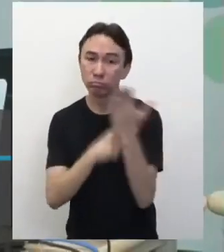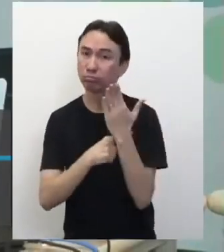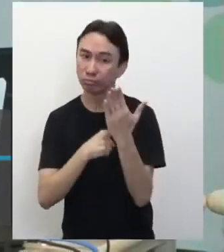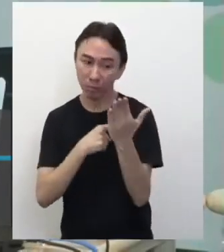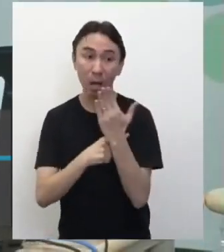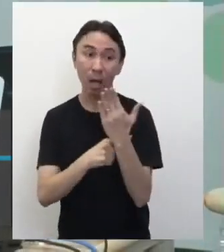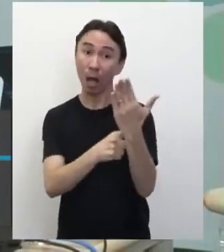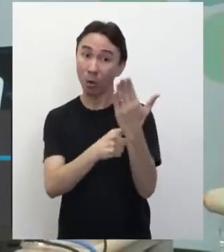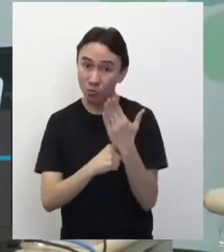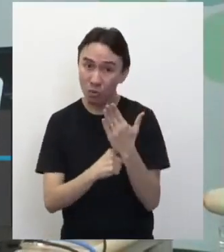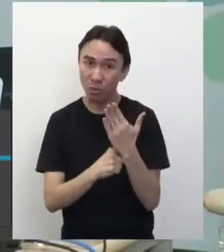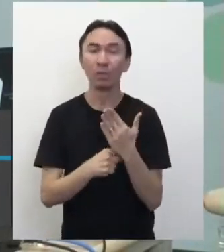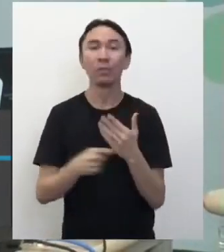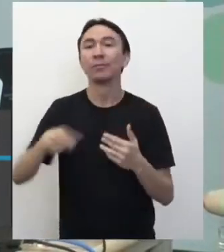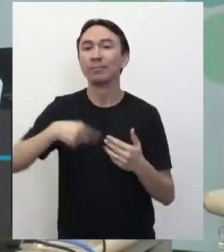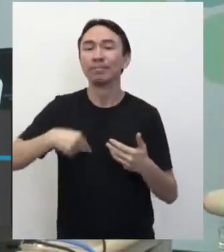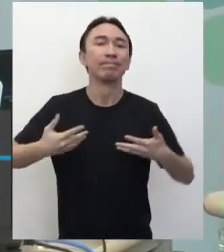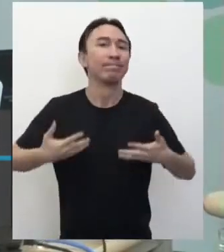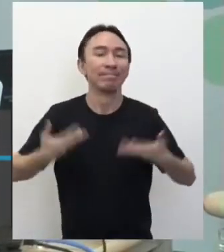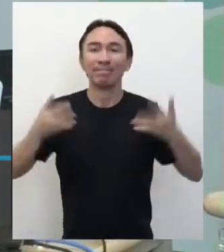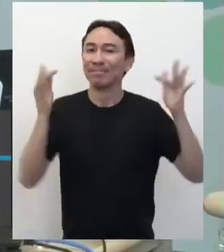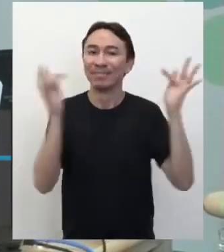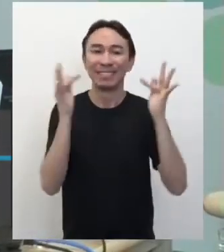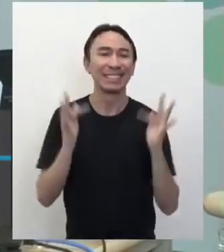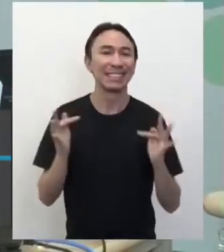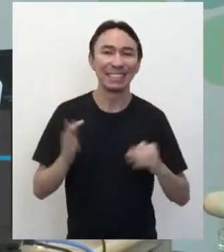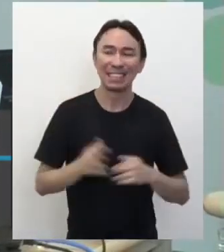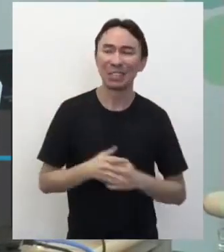feliz. Com E certeza. acorda todo dia assim pensando, vamos fazer uma aula